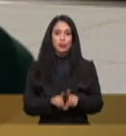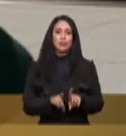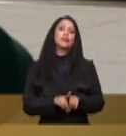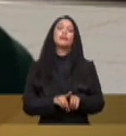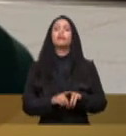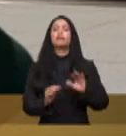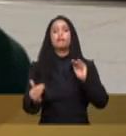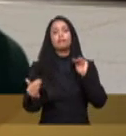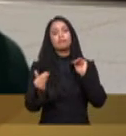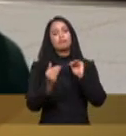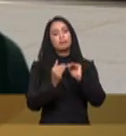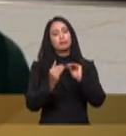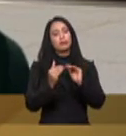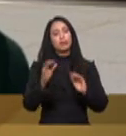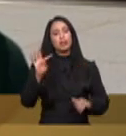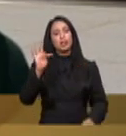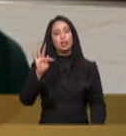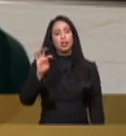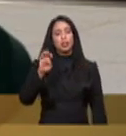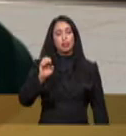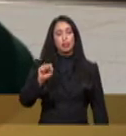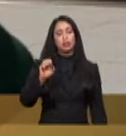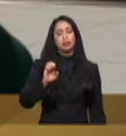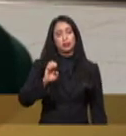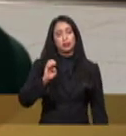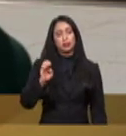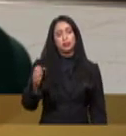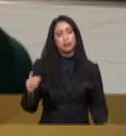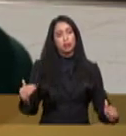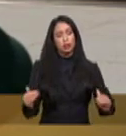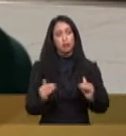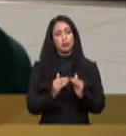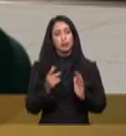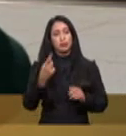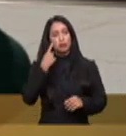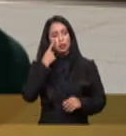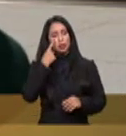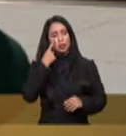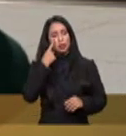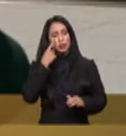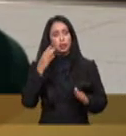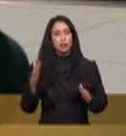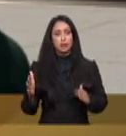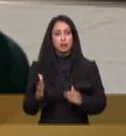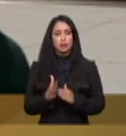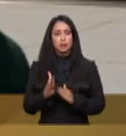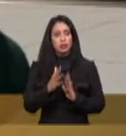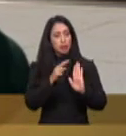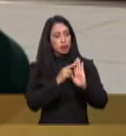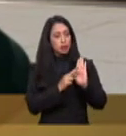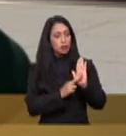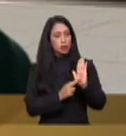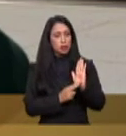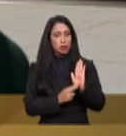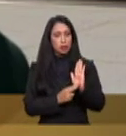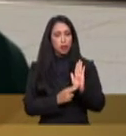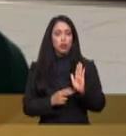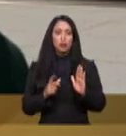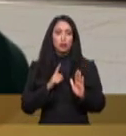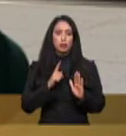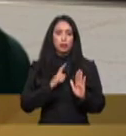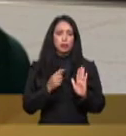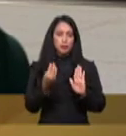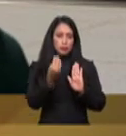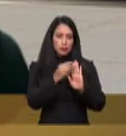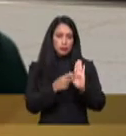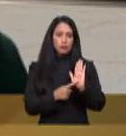tem seguido o Tribunal Superior Eleitoral, conforme se observa nas seguintes limitações normativas. Passo a